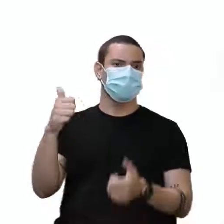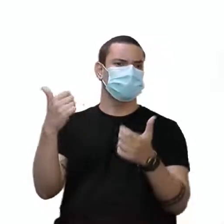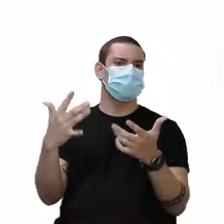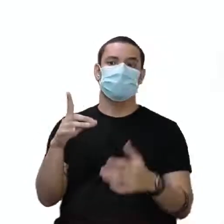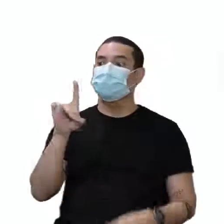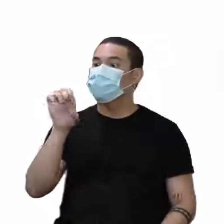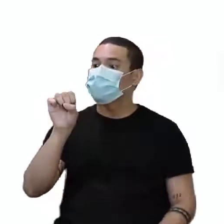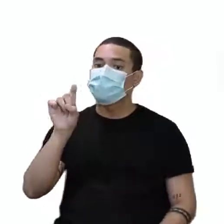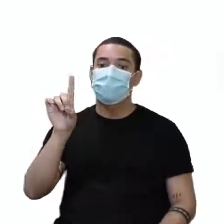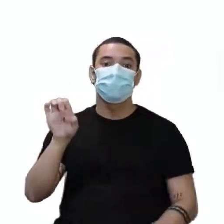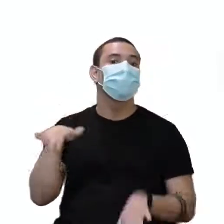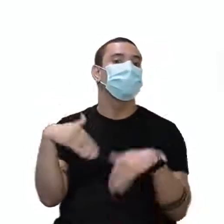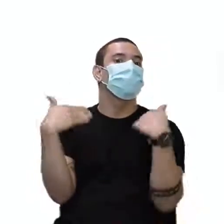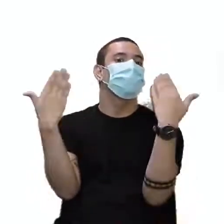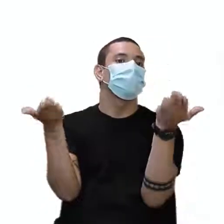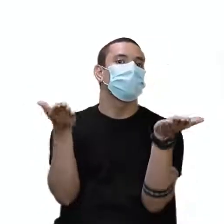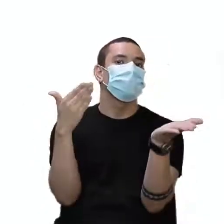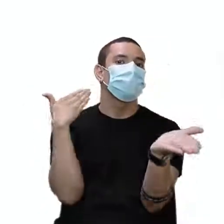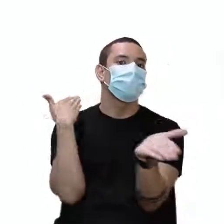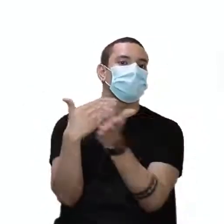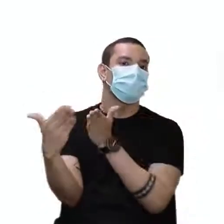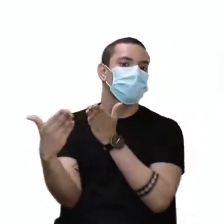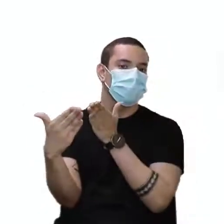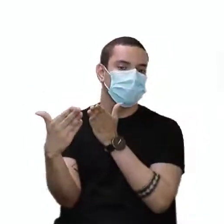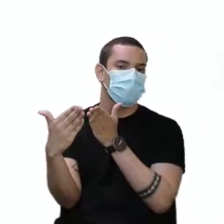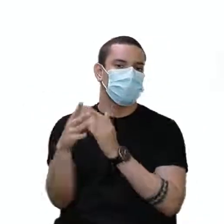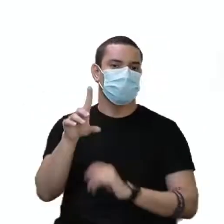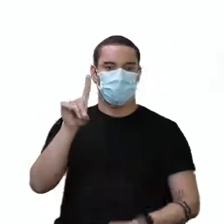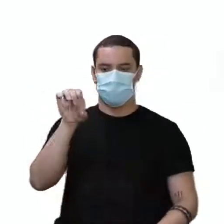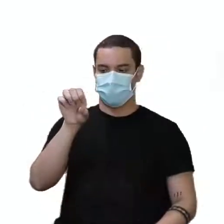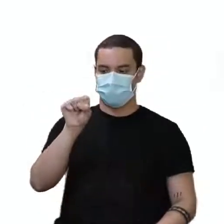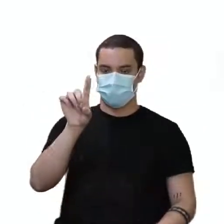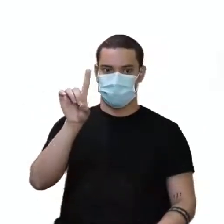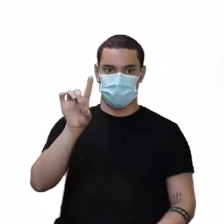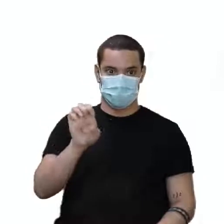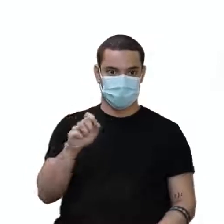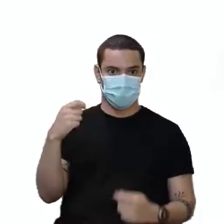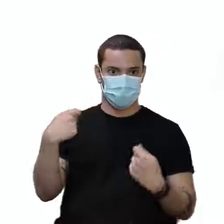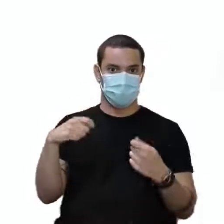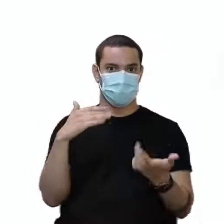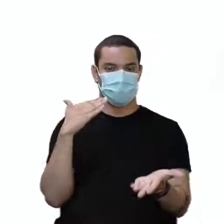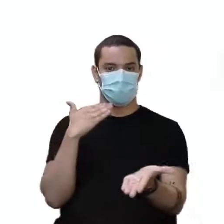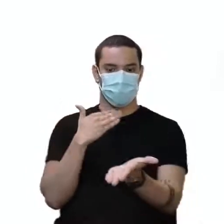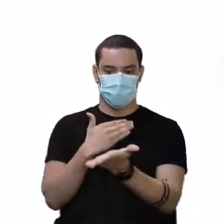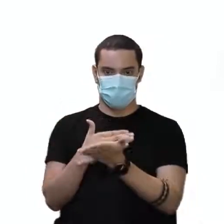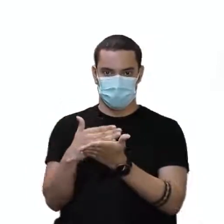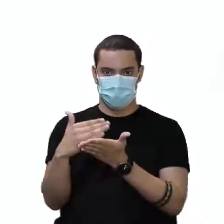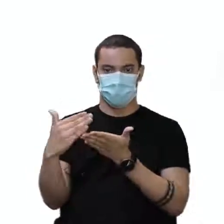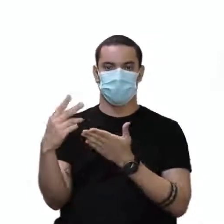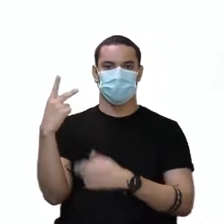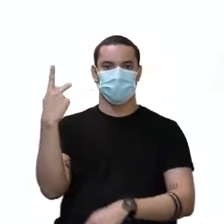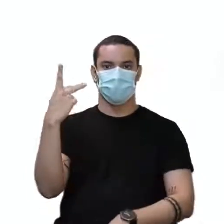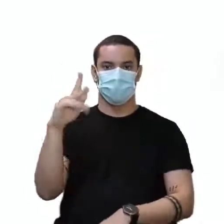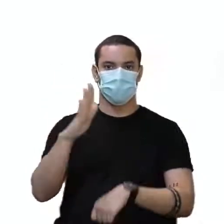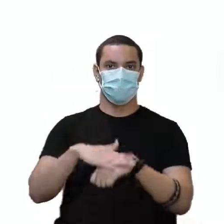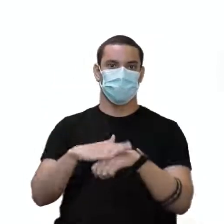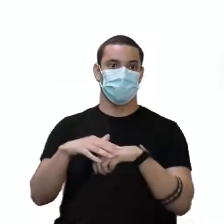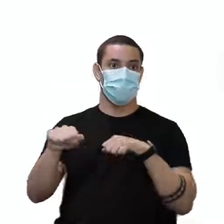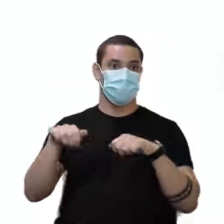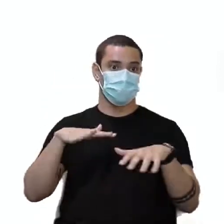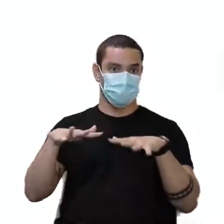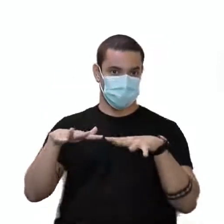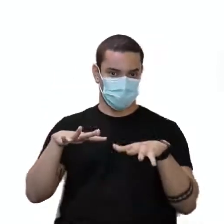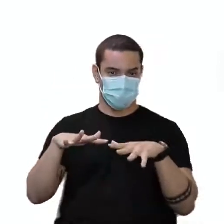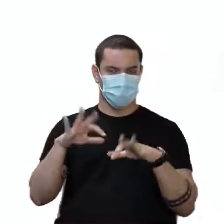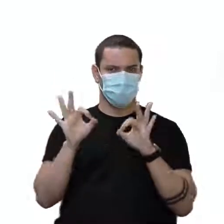desde quando? Quando foi que aconteceu isso? Desde, aí você precisa do início da sua